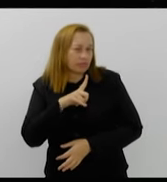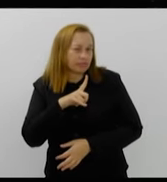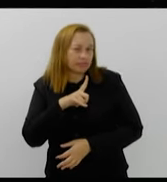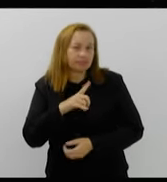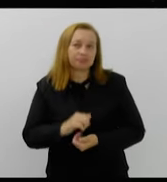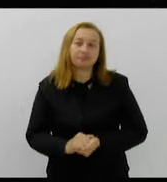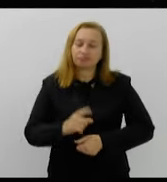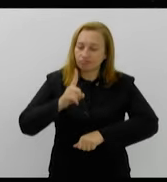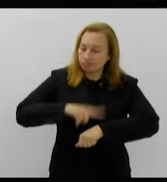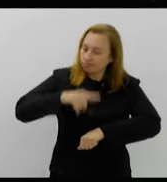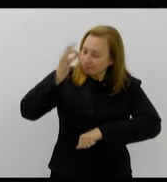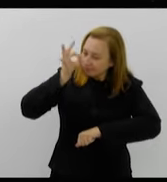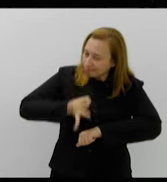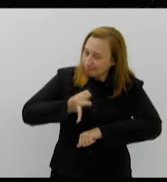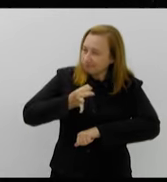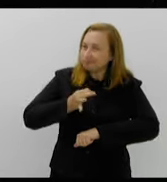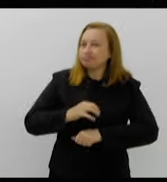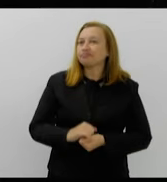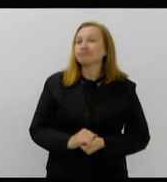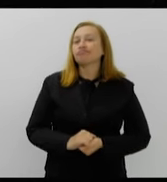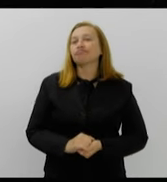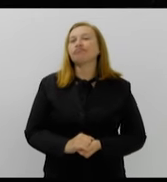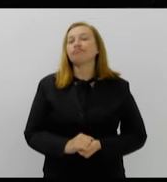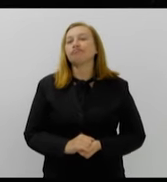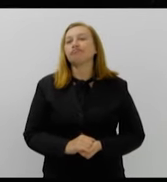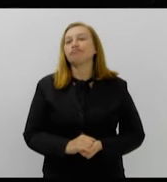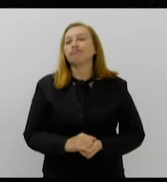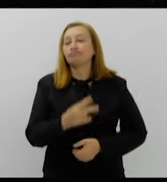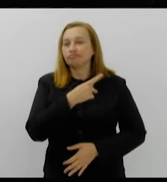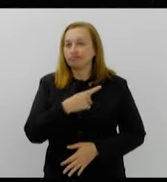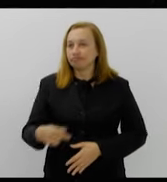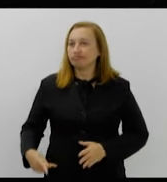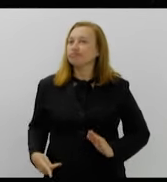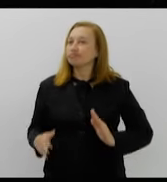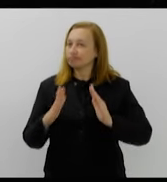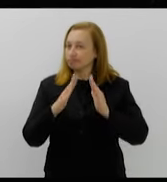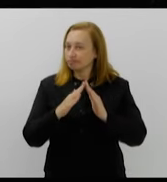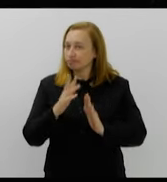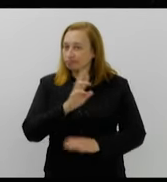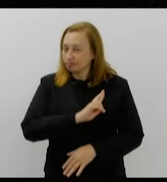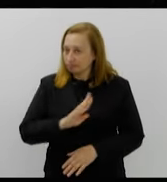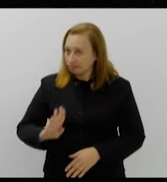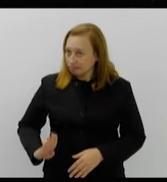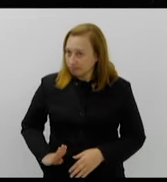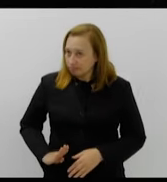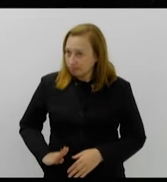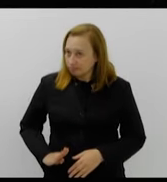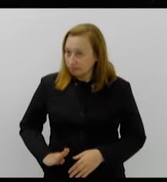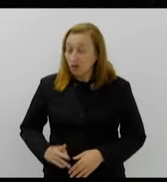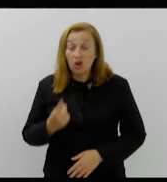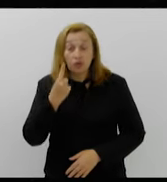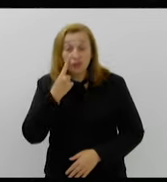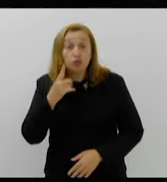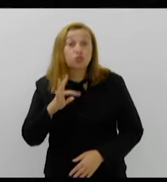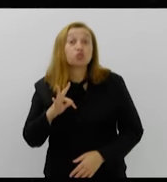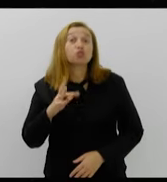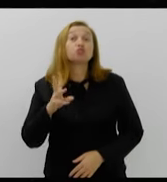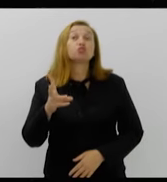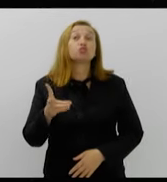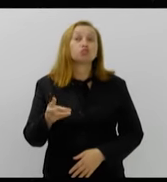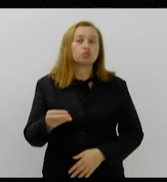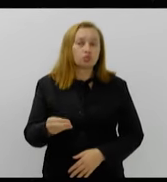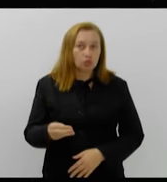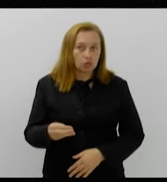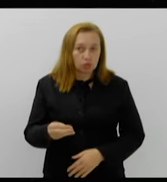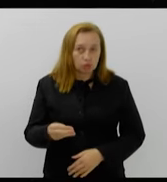em tempo hábil o presidente da casa Rodrigo bcel que assistiu toda a